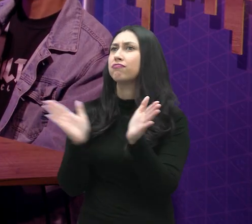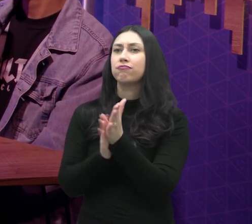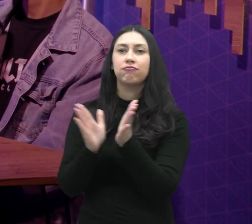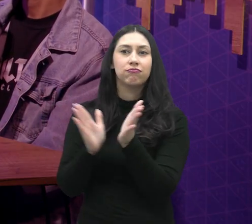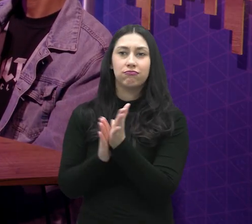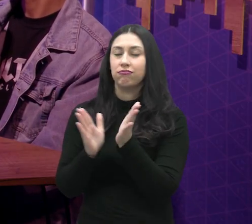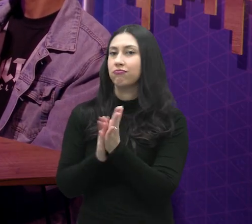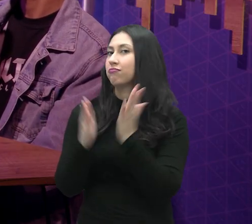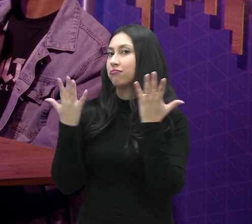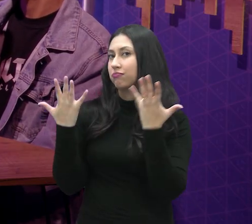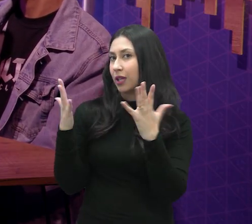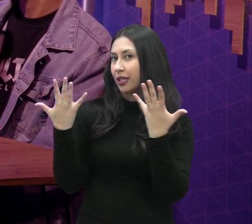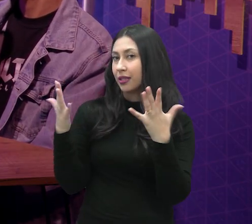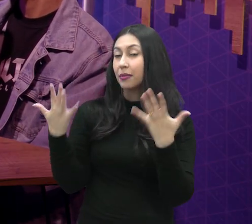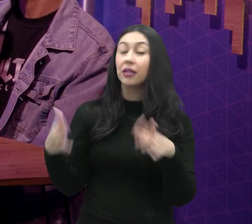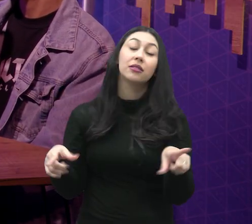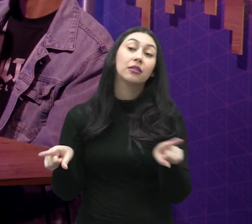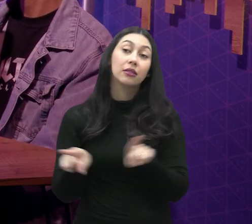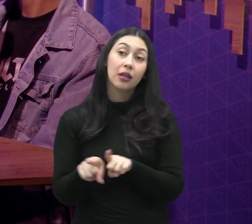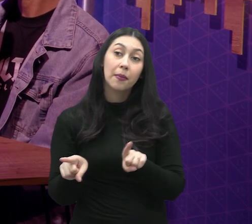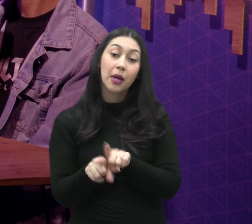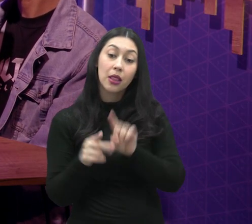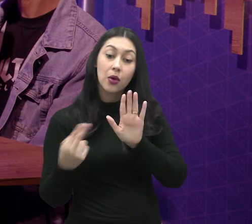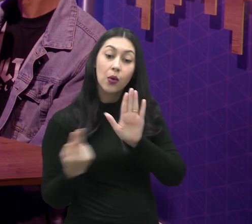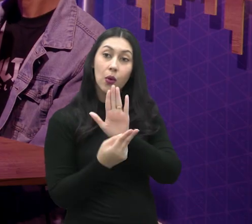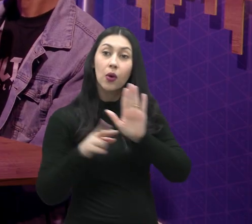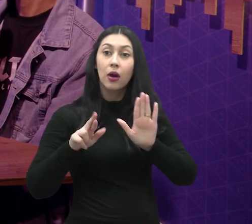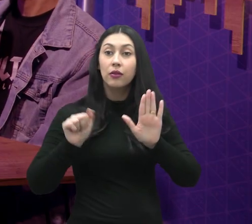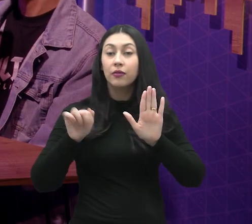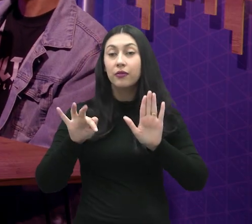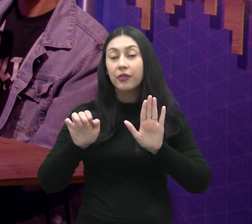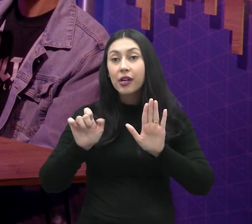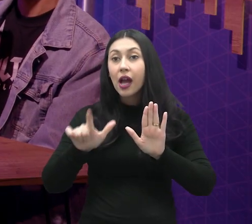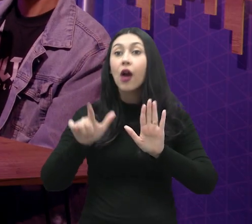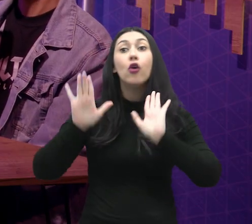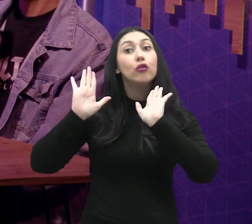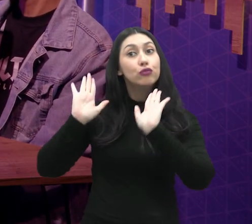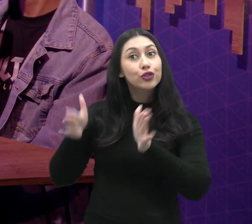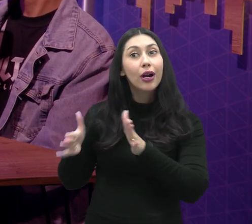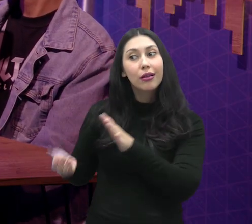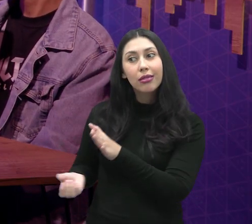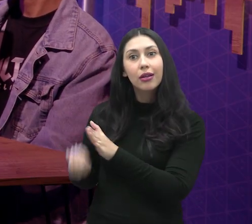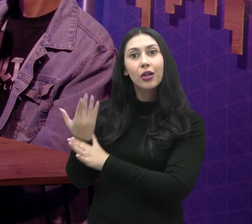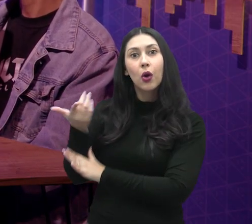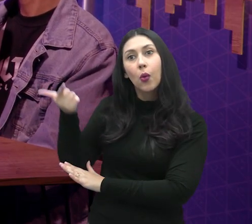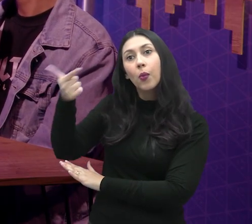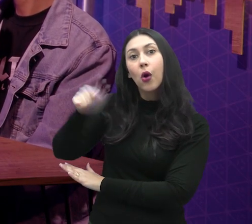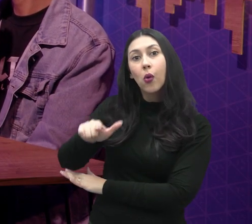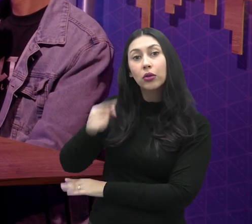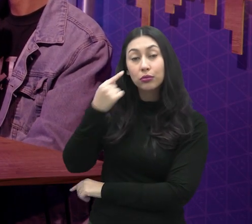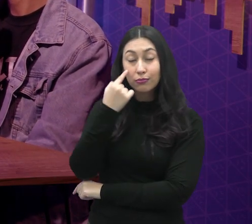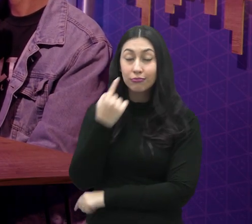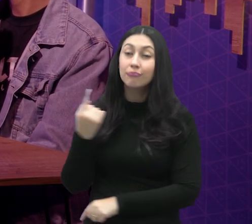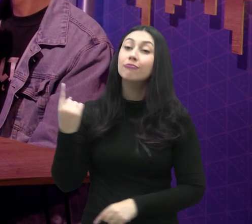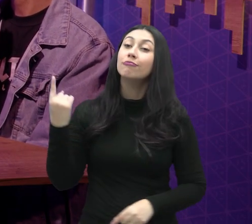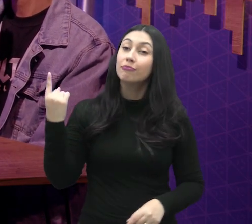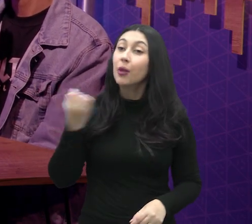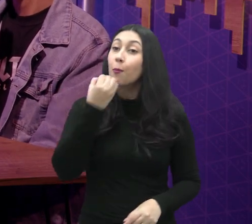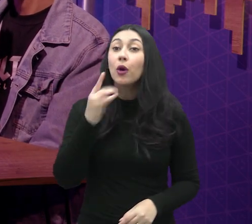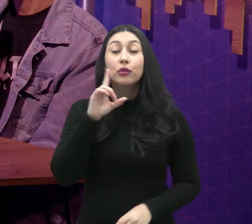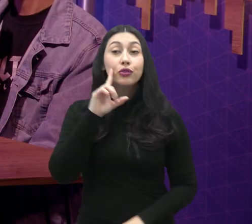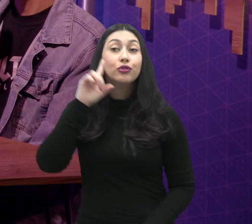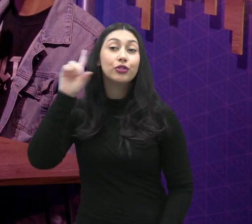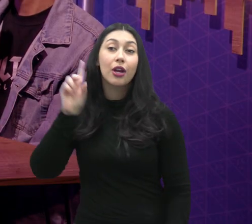muito parabéns. E, inclusive, o autor, o Rafael, né? Ele já fez outro grande sucesso, que é Bom Dia, Verônica, né? Então,